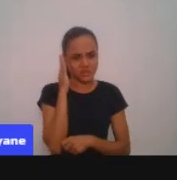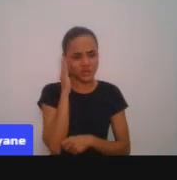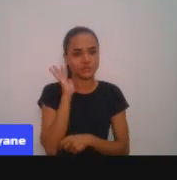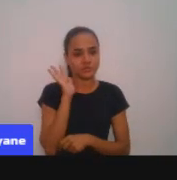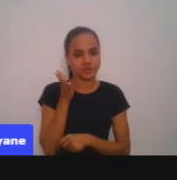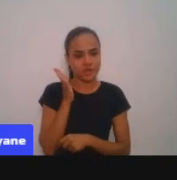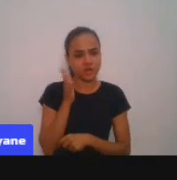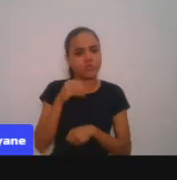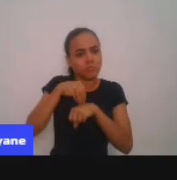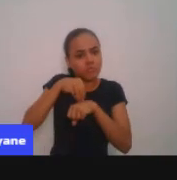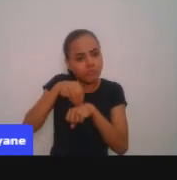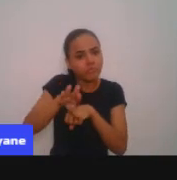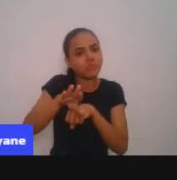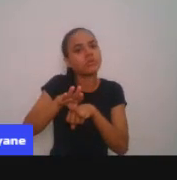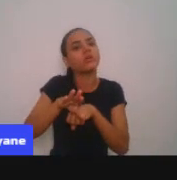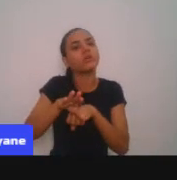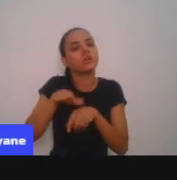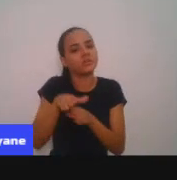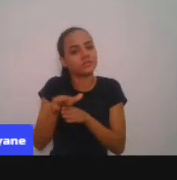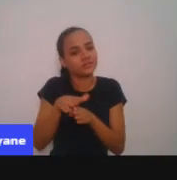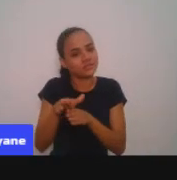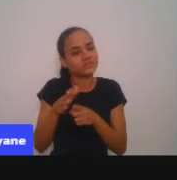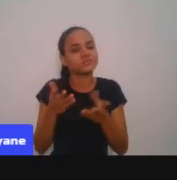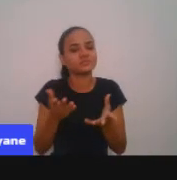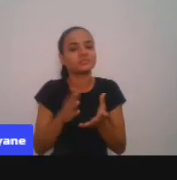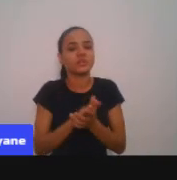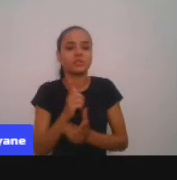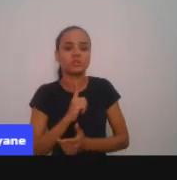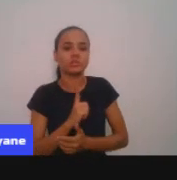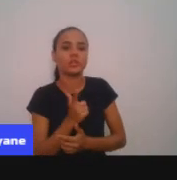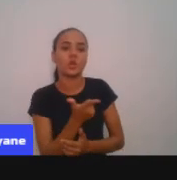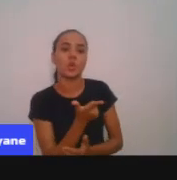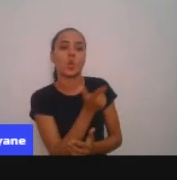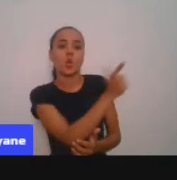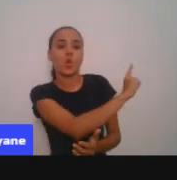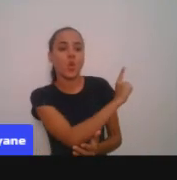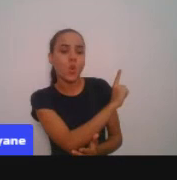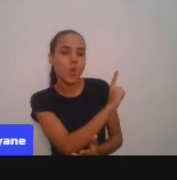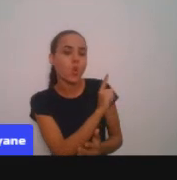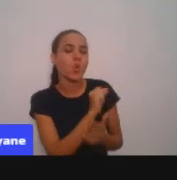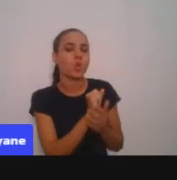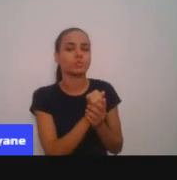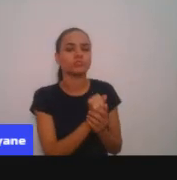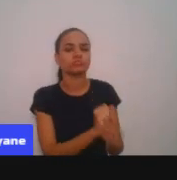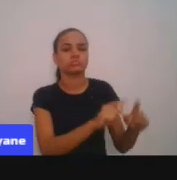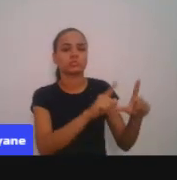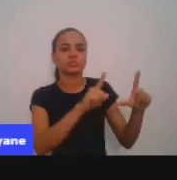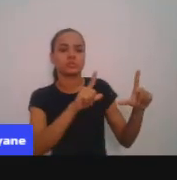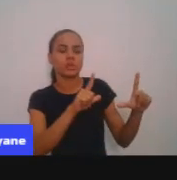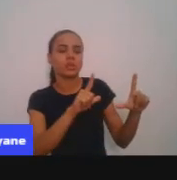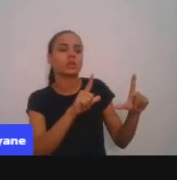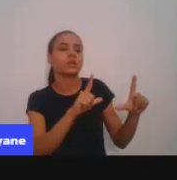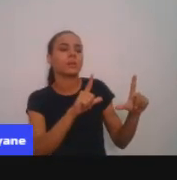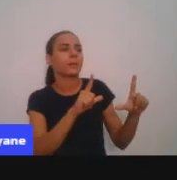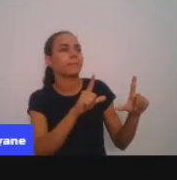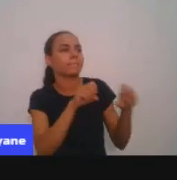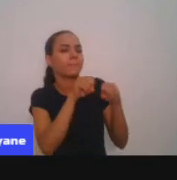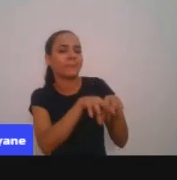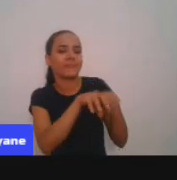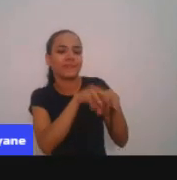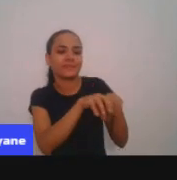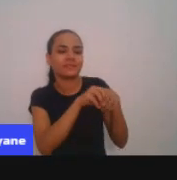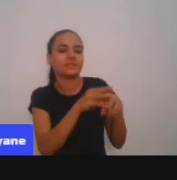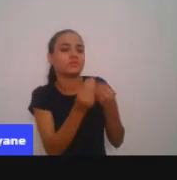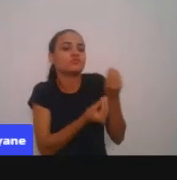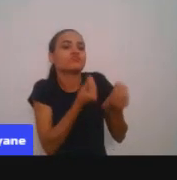Nos comentários, se tem algum outro tutorial que achou mais interessante, né? Dá dicas, porque aqui é uma troca